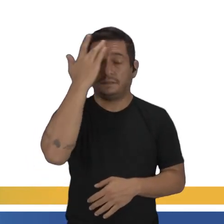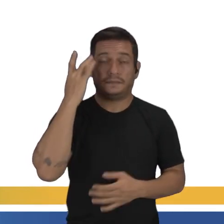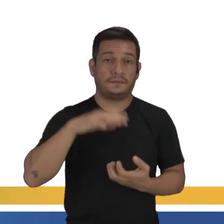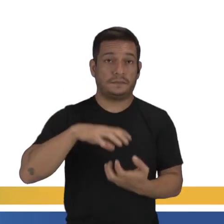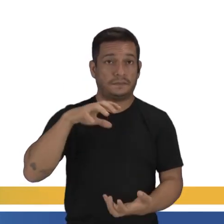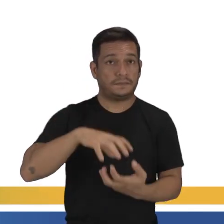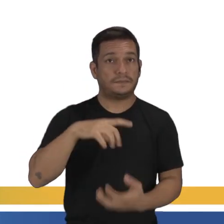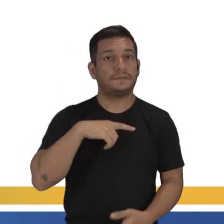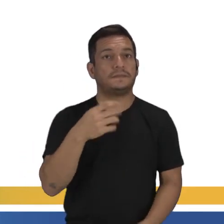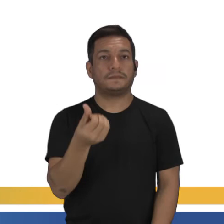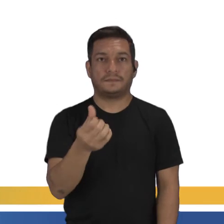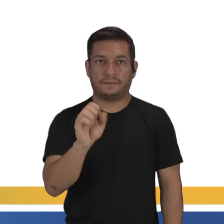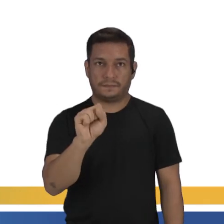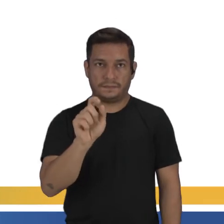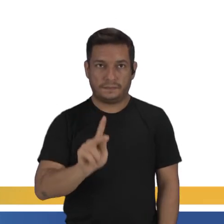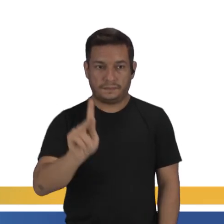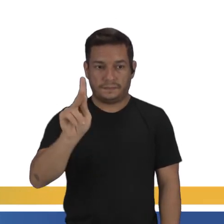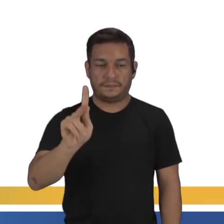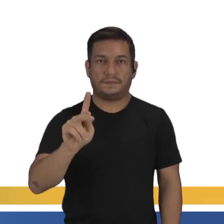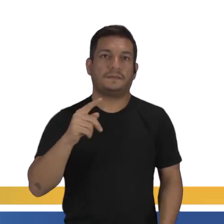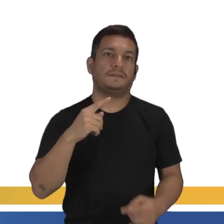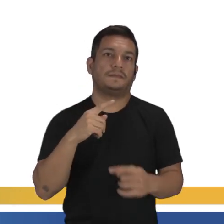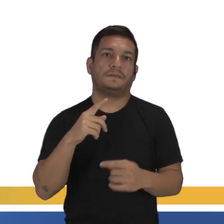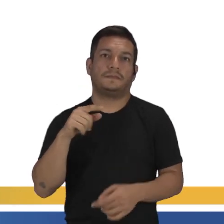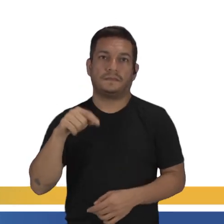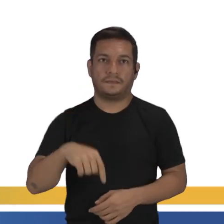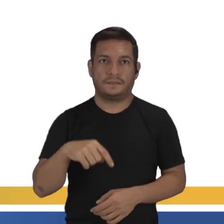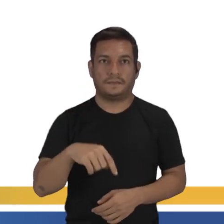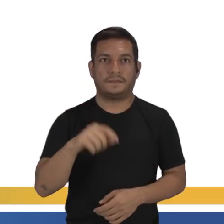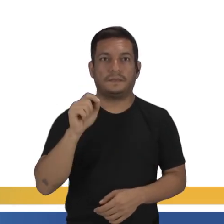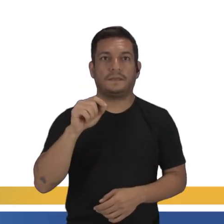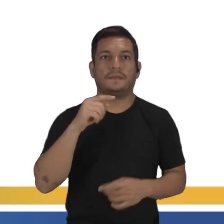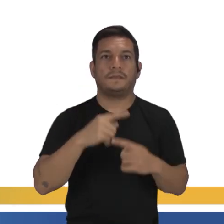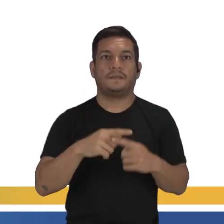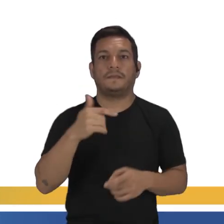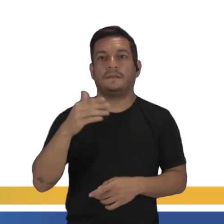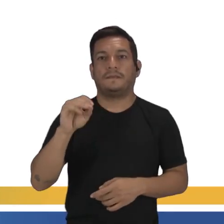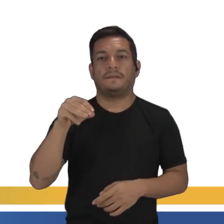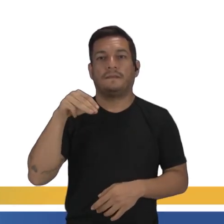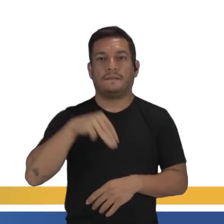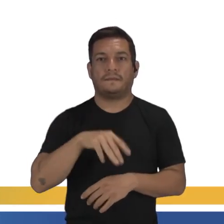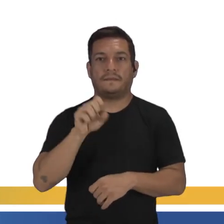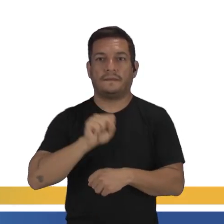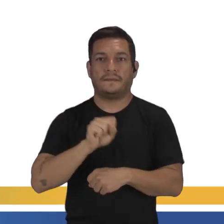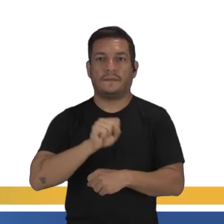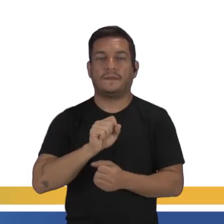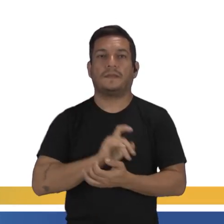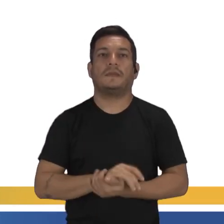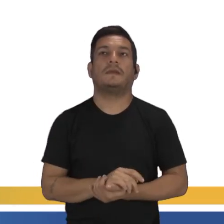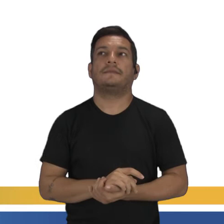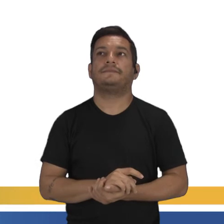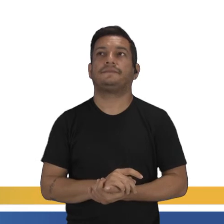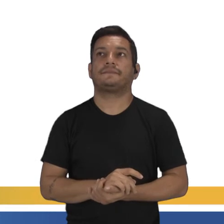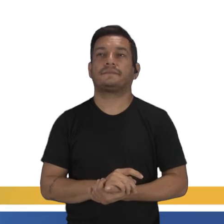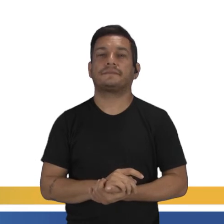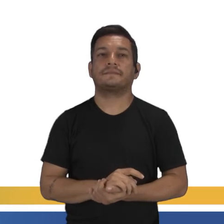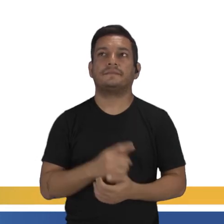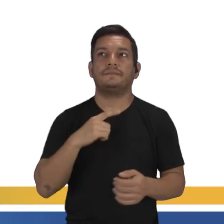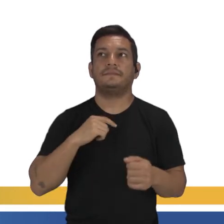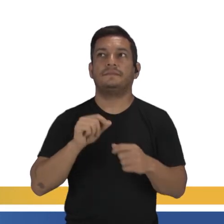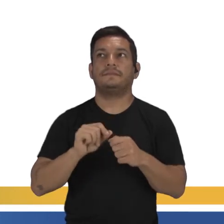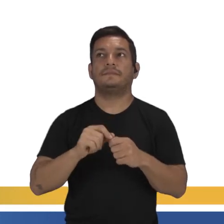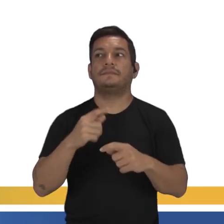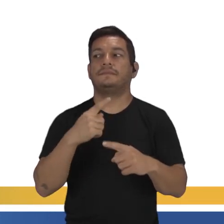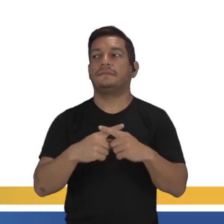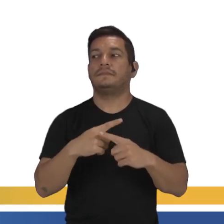idosa tem 68 kg e a aceleração gravitacional 10 metros por segundo ao quadrado. Então, fazendo essa multiplicação,